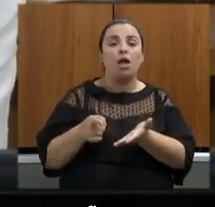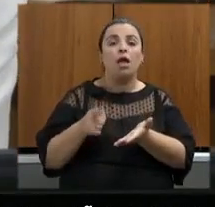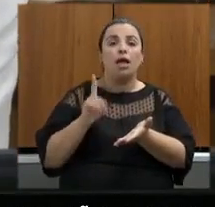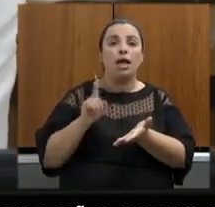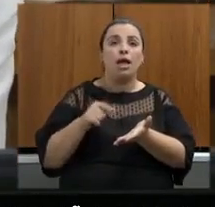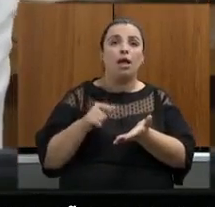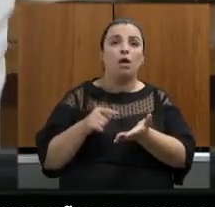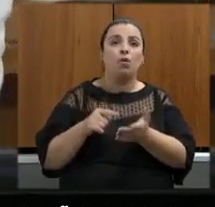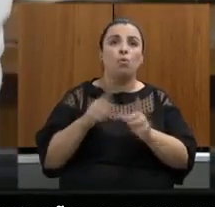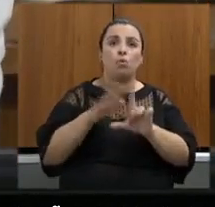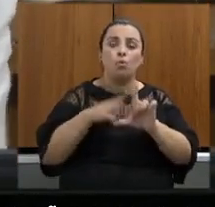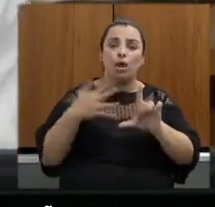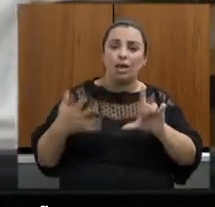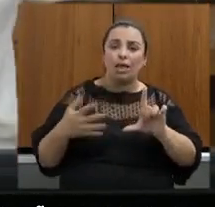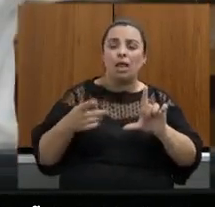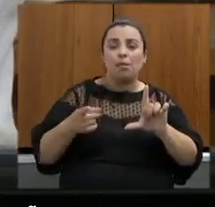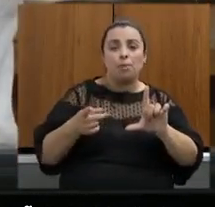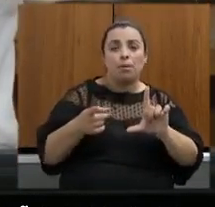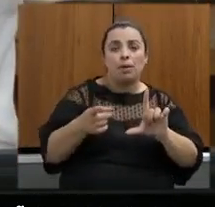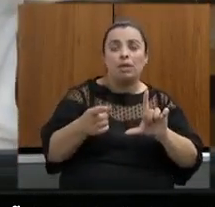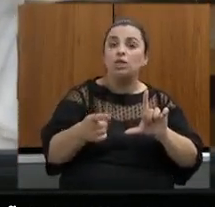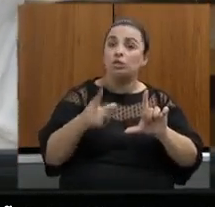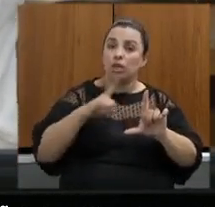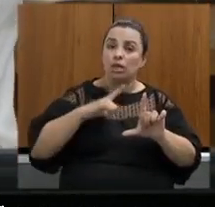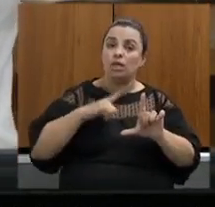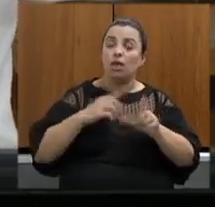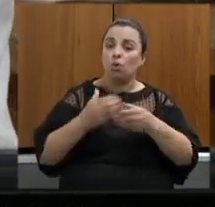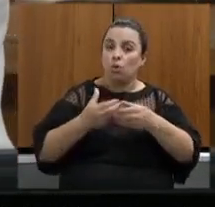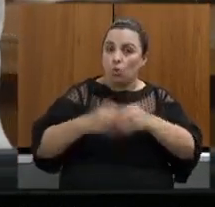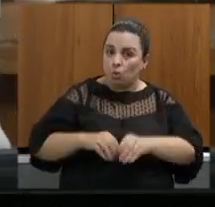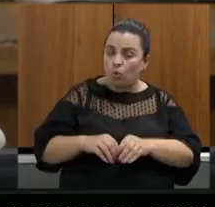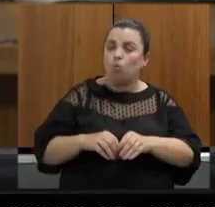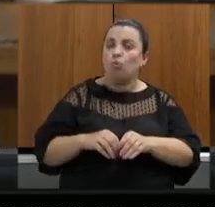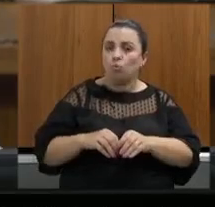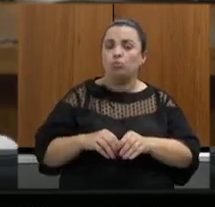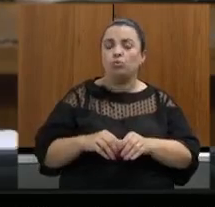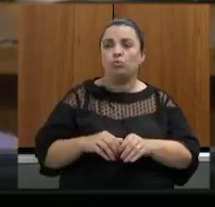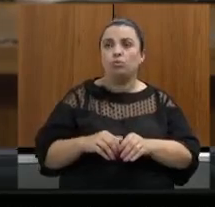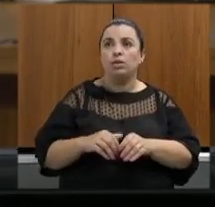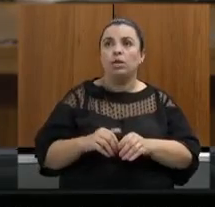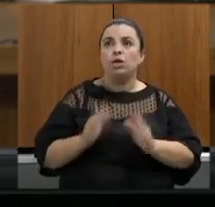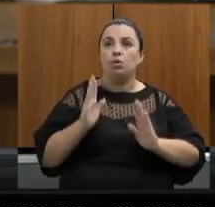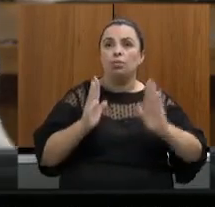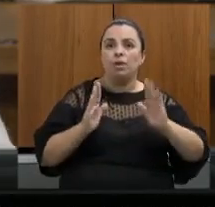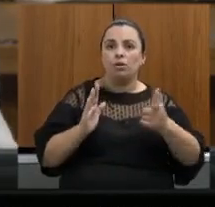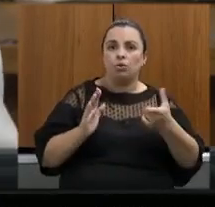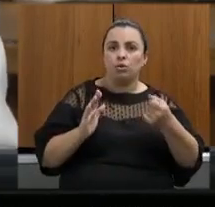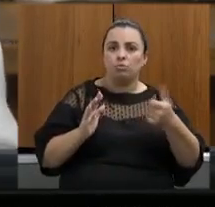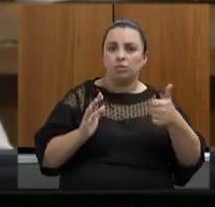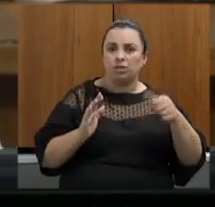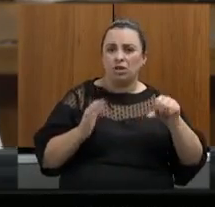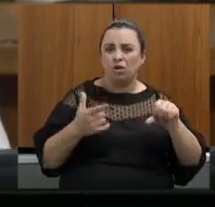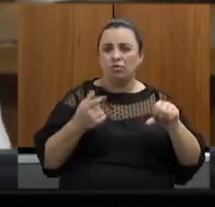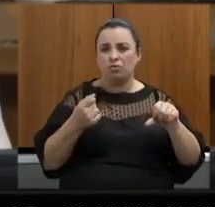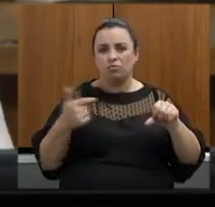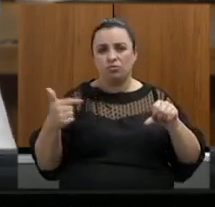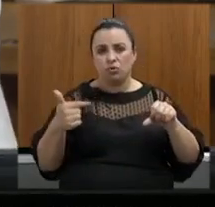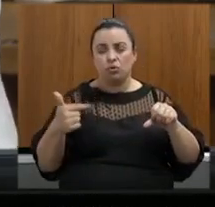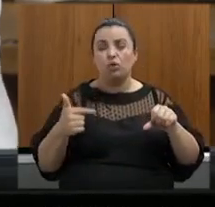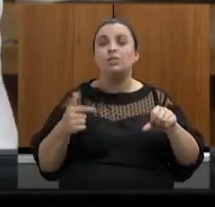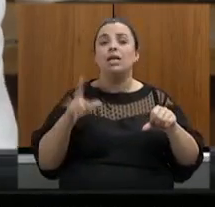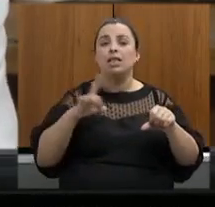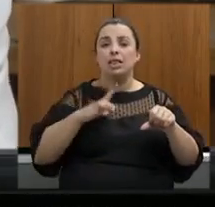calendário permanente de realização de concursos públicos entre 2019/2022 foram